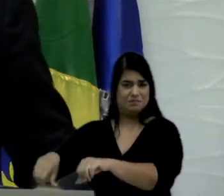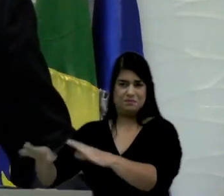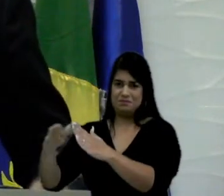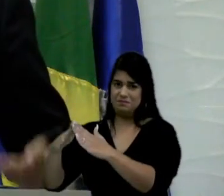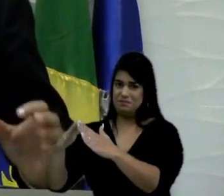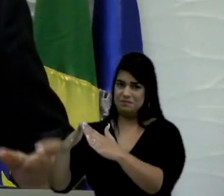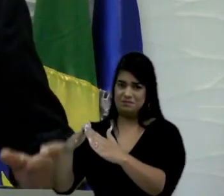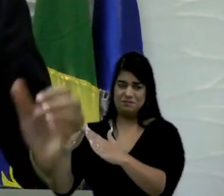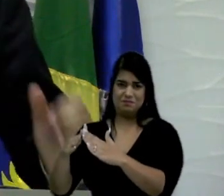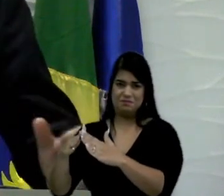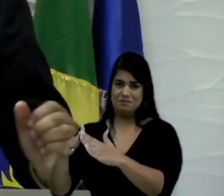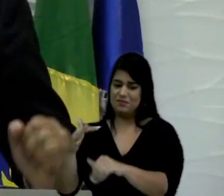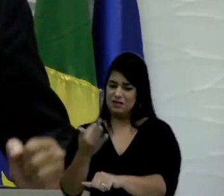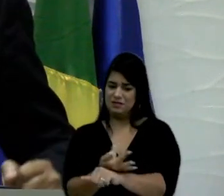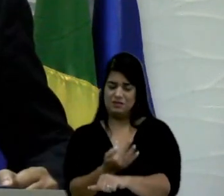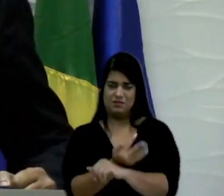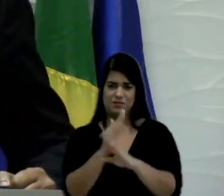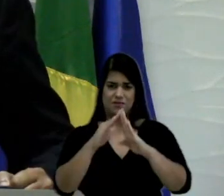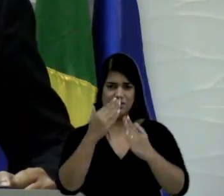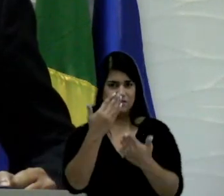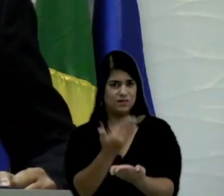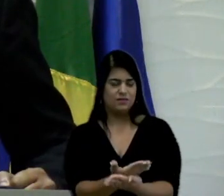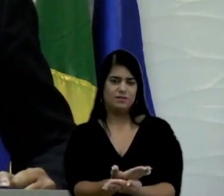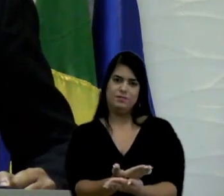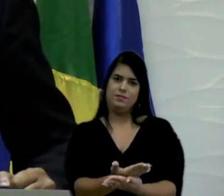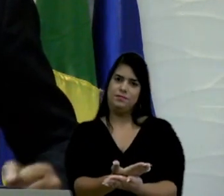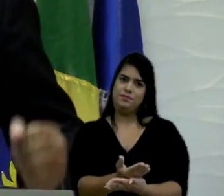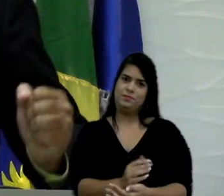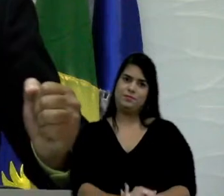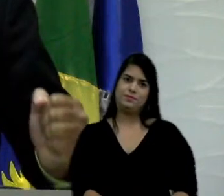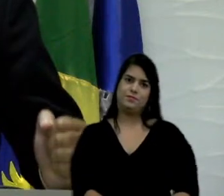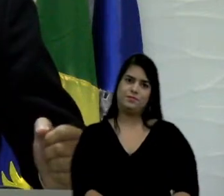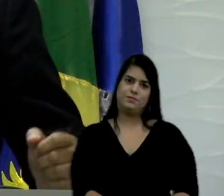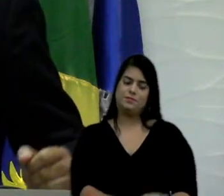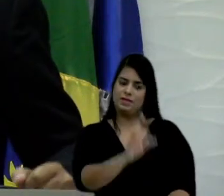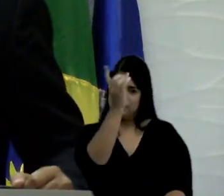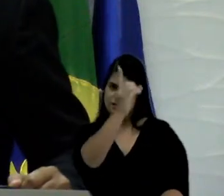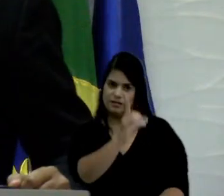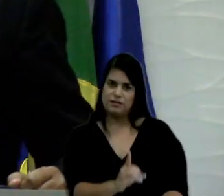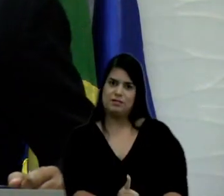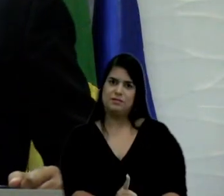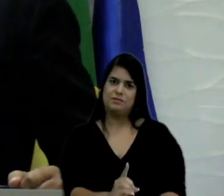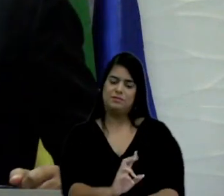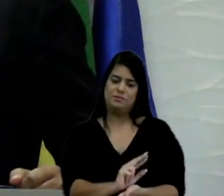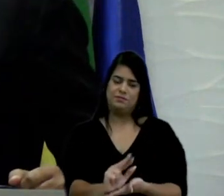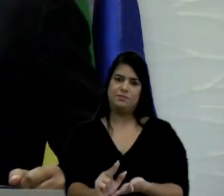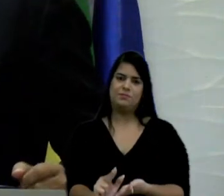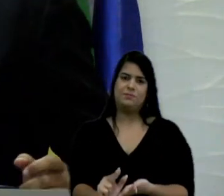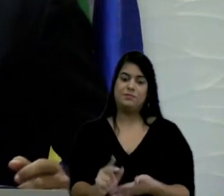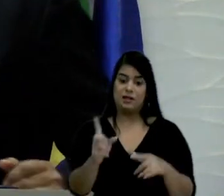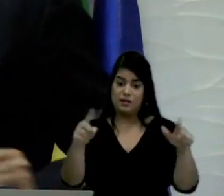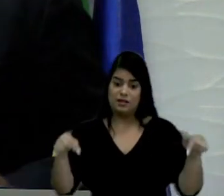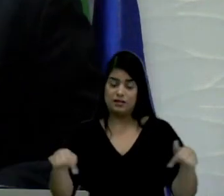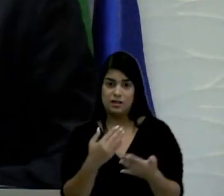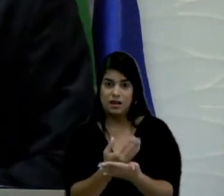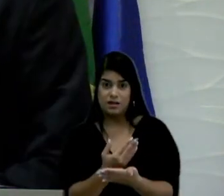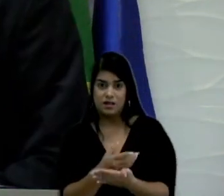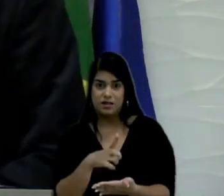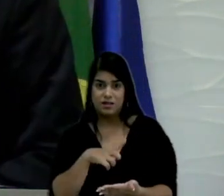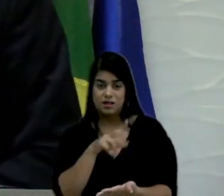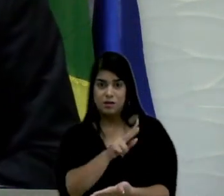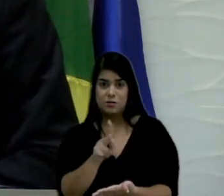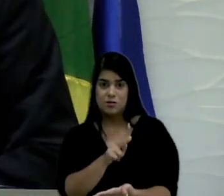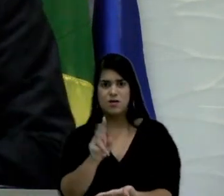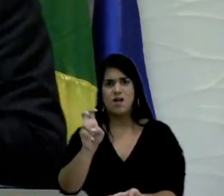alunos com necessidades especiais e na sala de aula tem professora que tem cinco